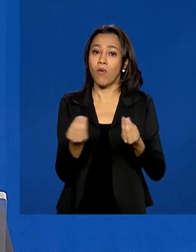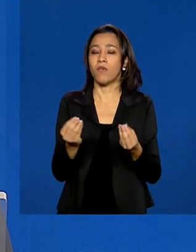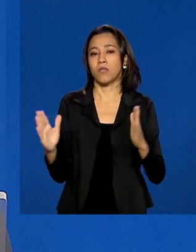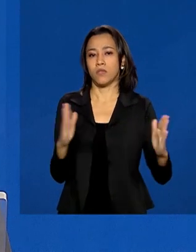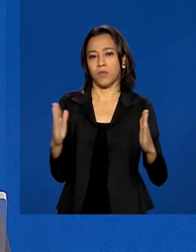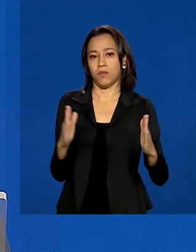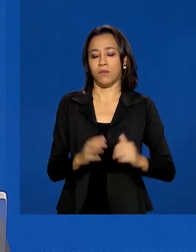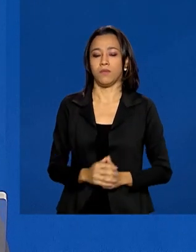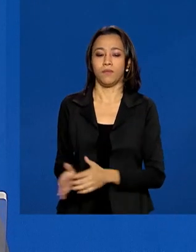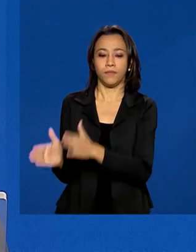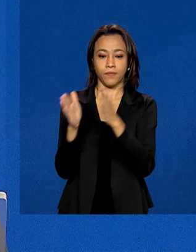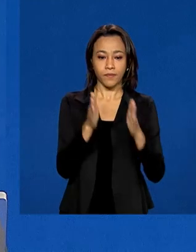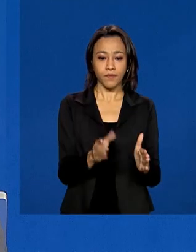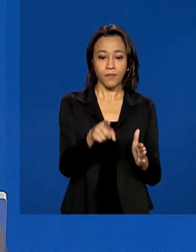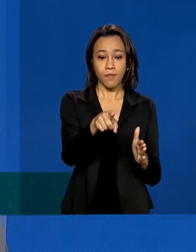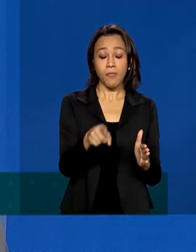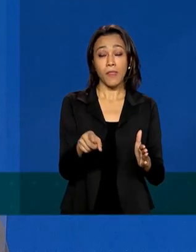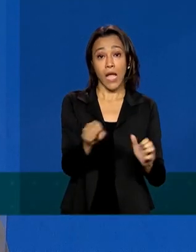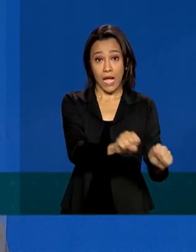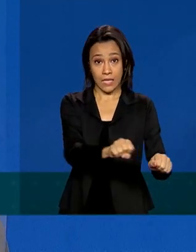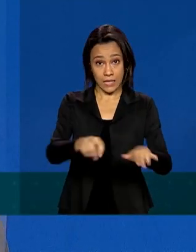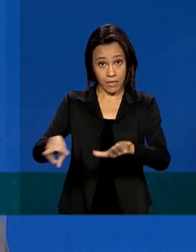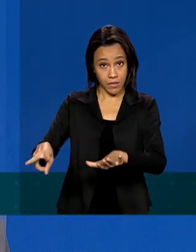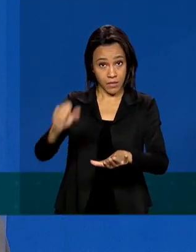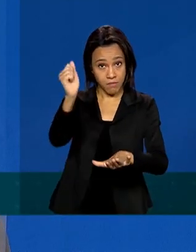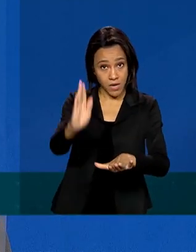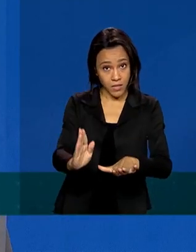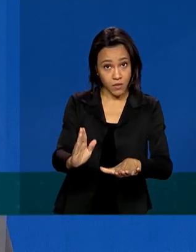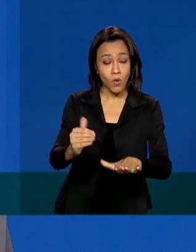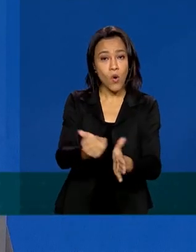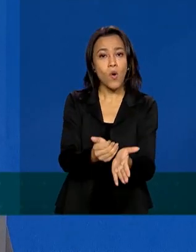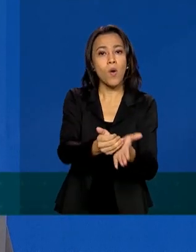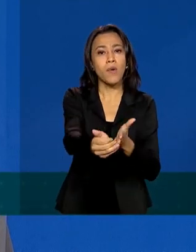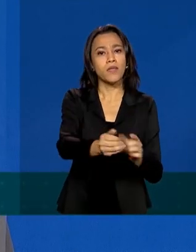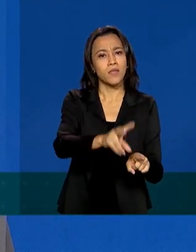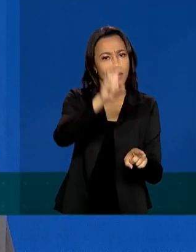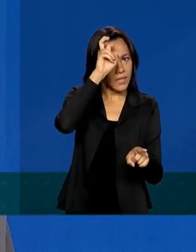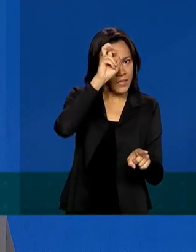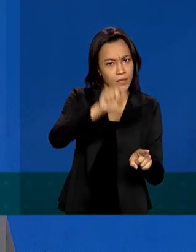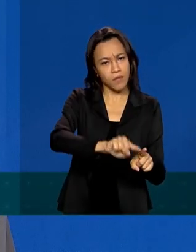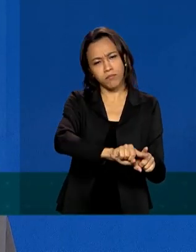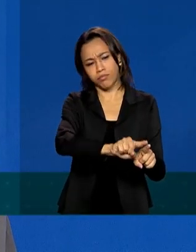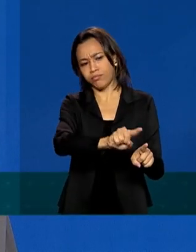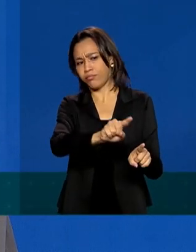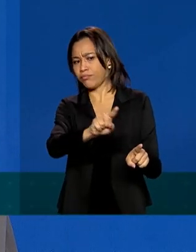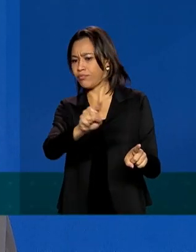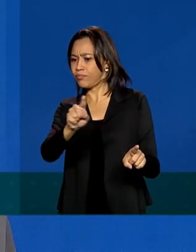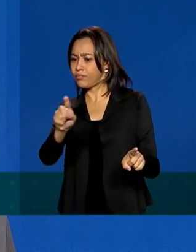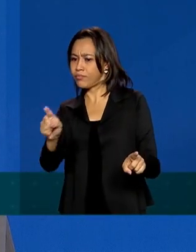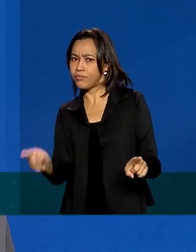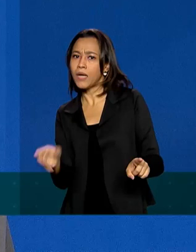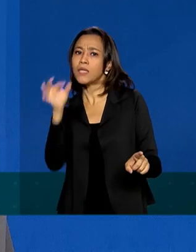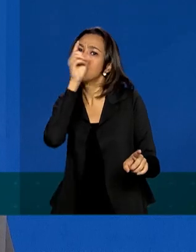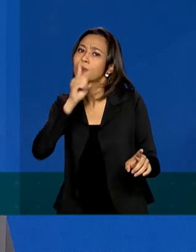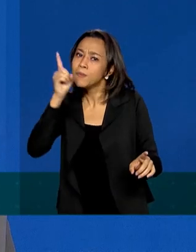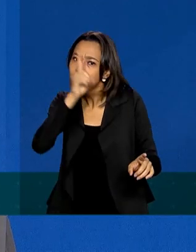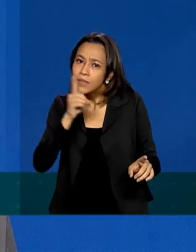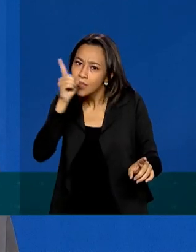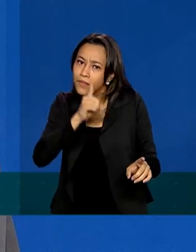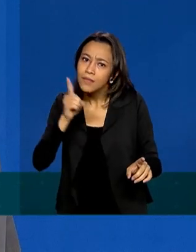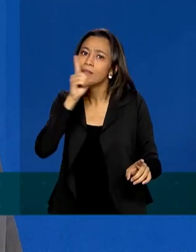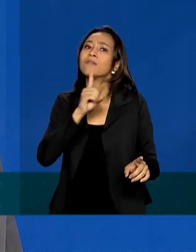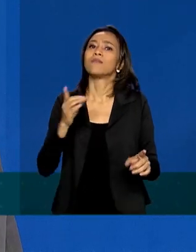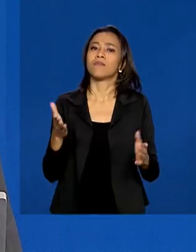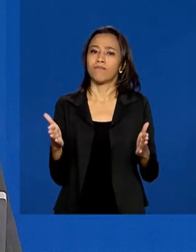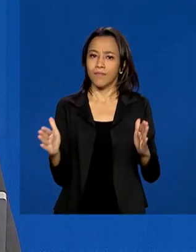Semana Brasil vai ter início numa quinta-feira até o outro domingo, pegando dois